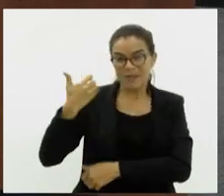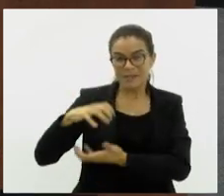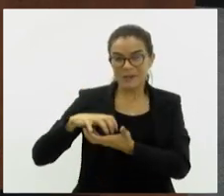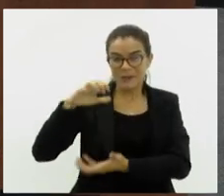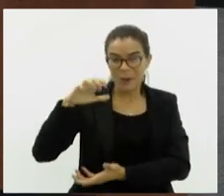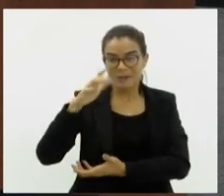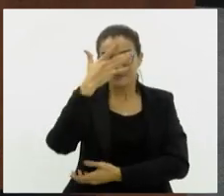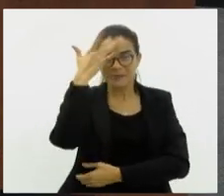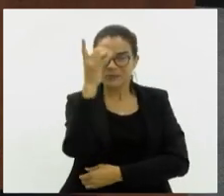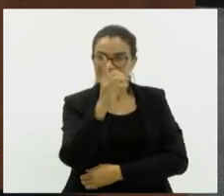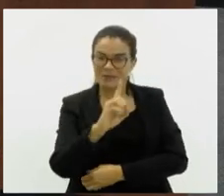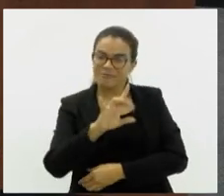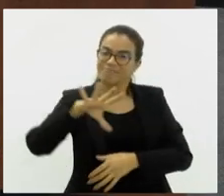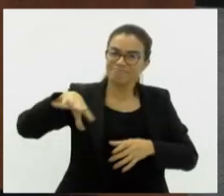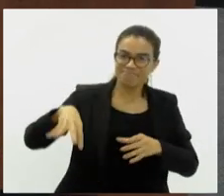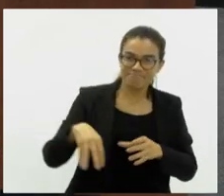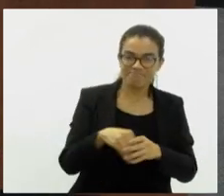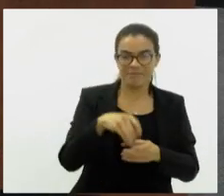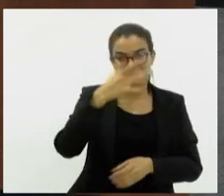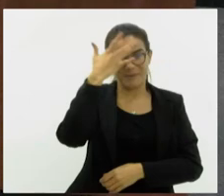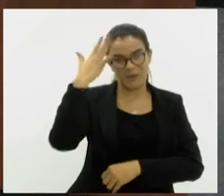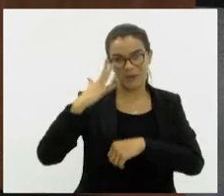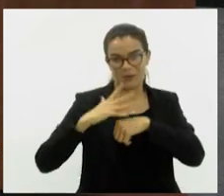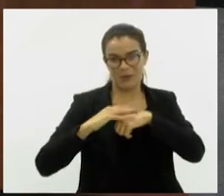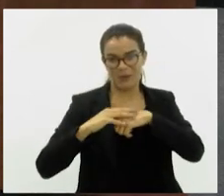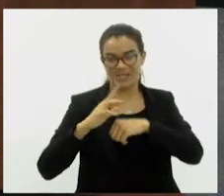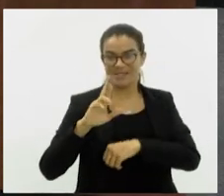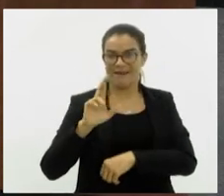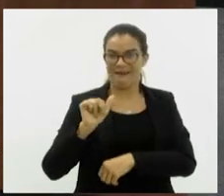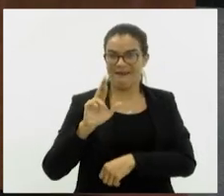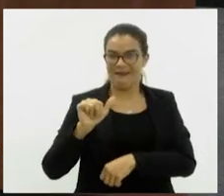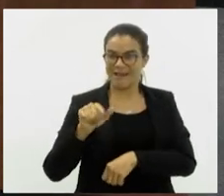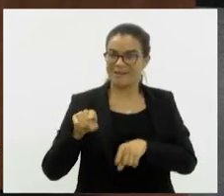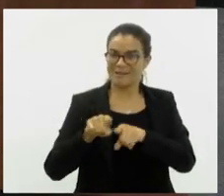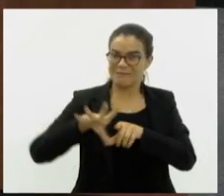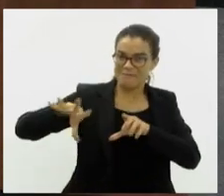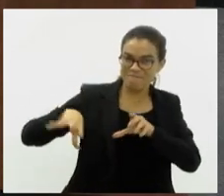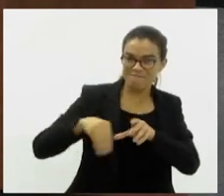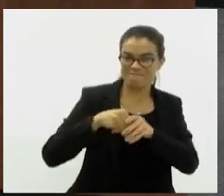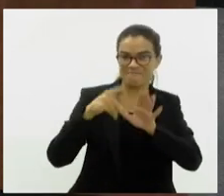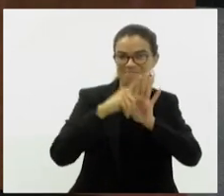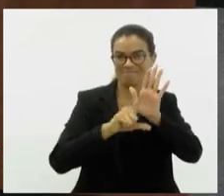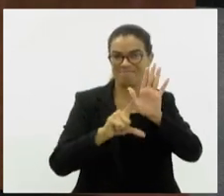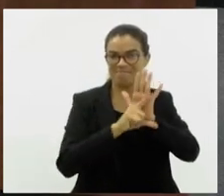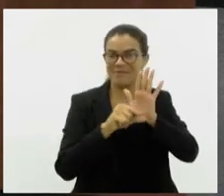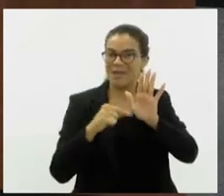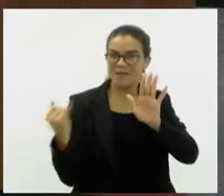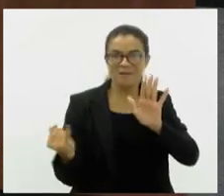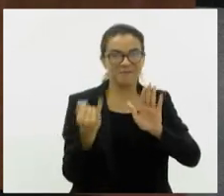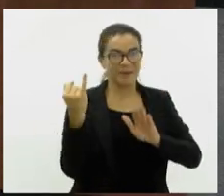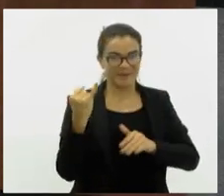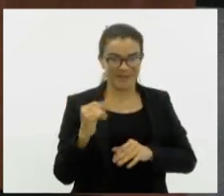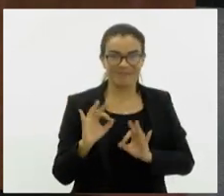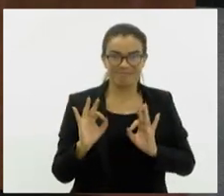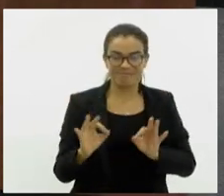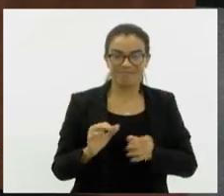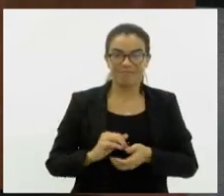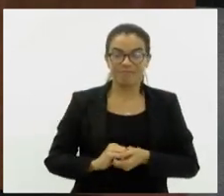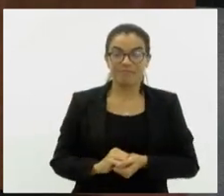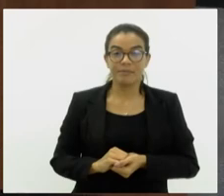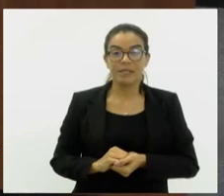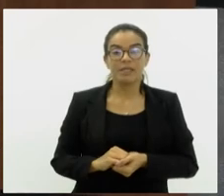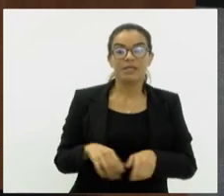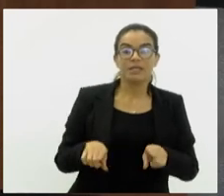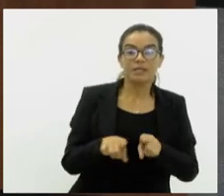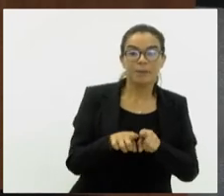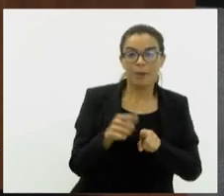deficiência, incluímos as pessoas com doenças raras nesse projeto, que também vai ser de grande relevância. Tanto